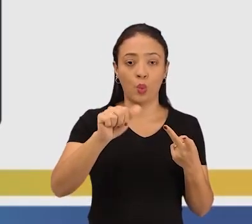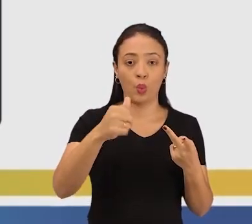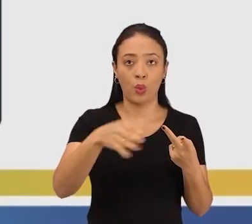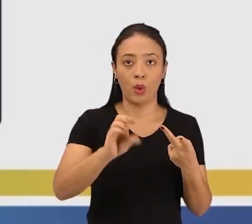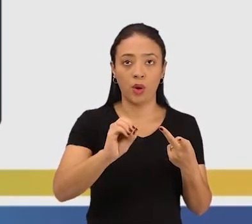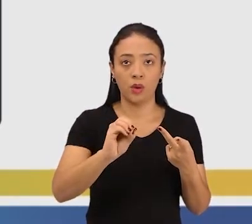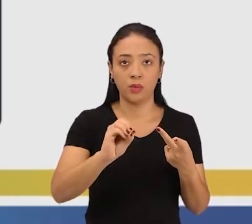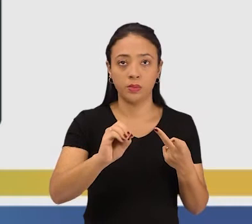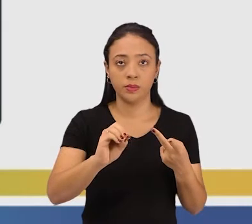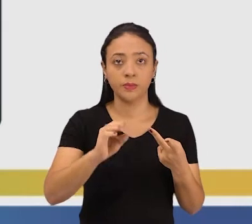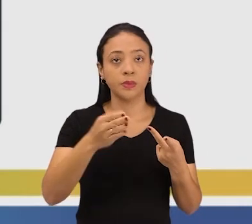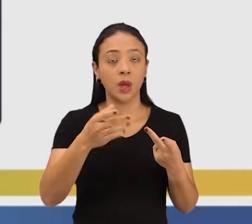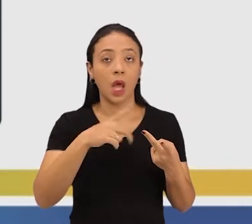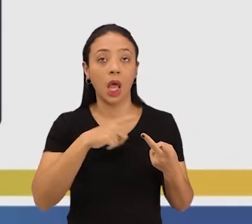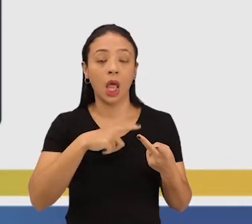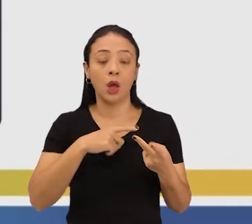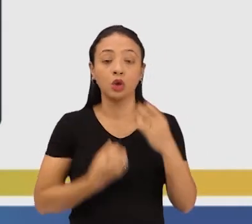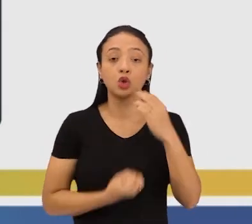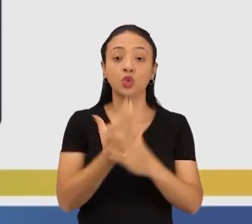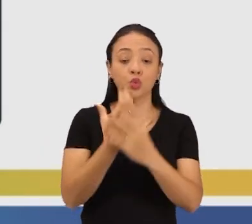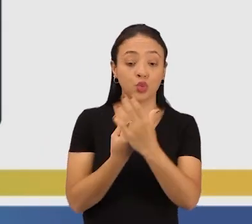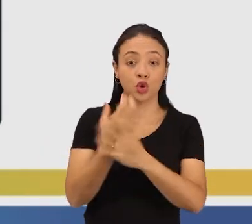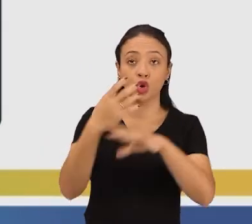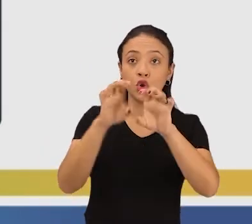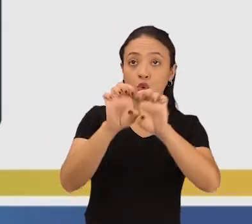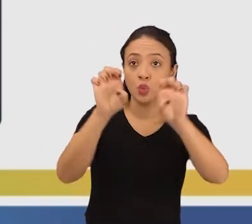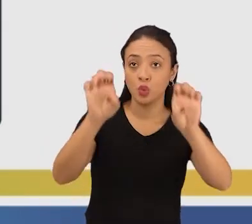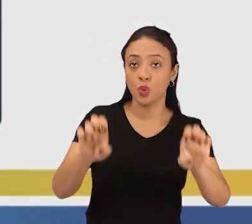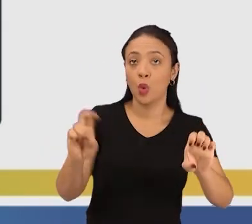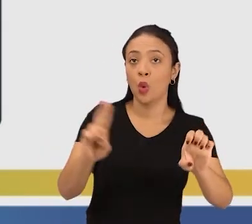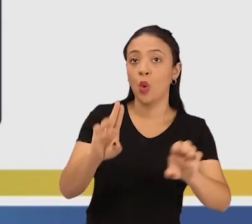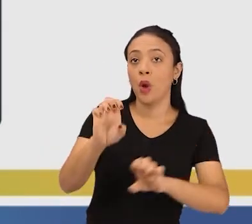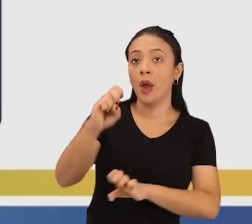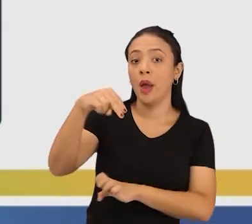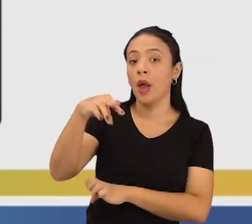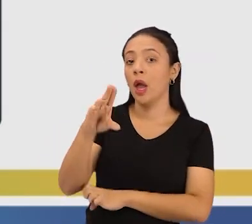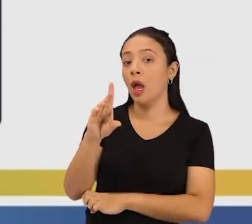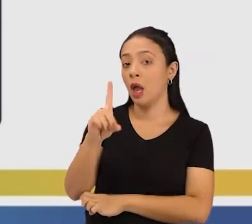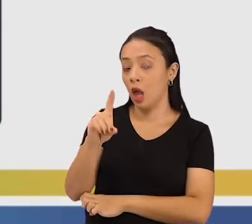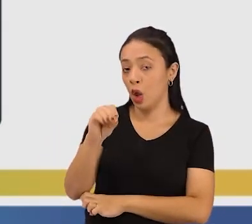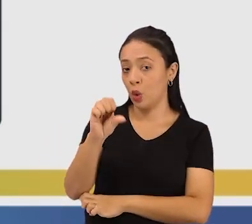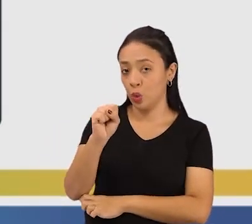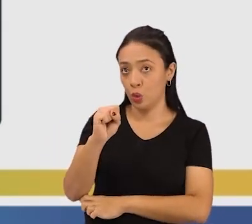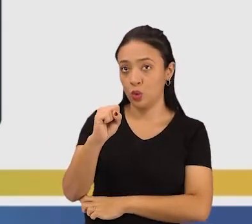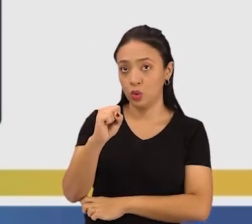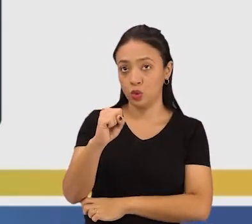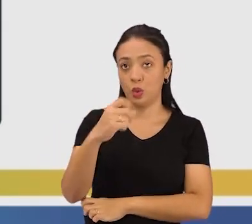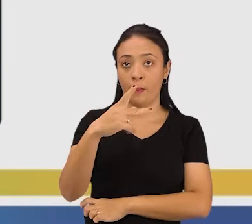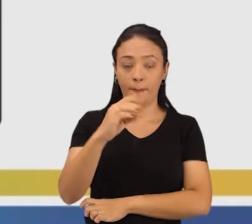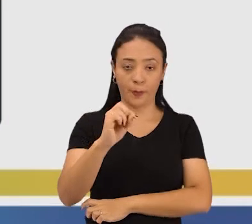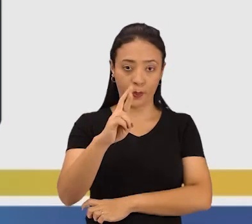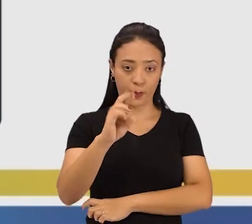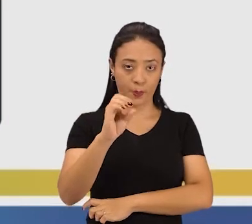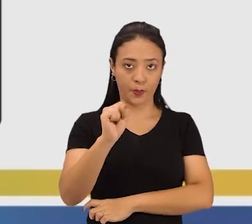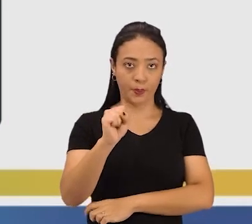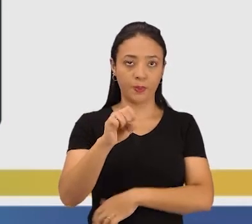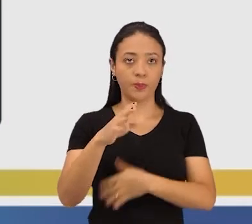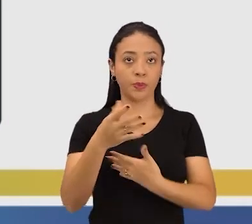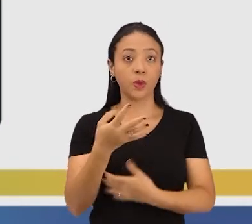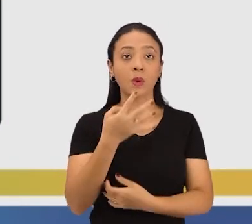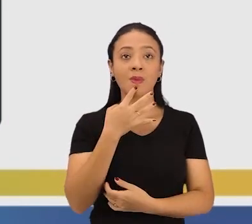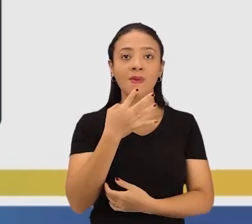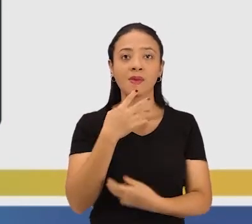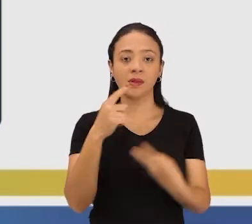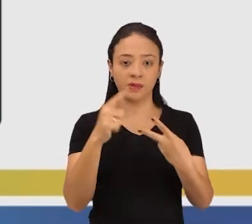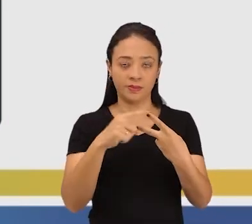Nesse caso, ela vai ter a formação de estruturas que são chamadas de endósporos. E aí vocês podem ver que nessa cisparidade